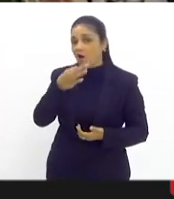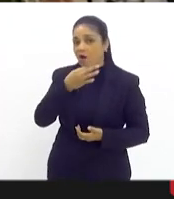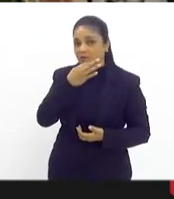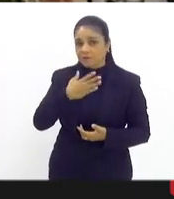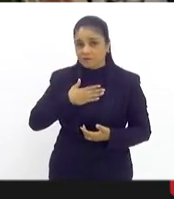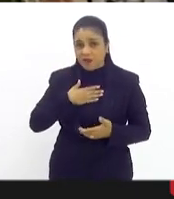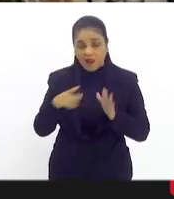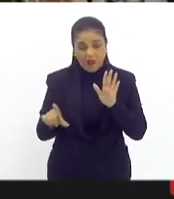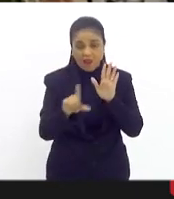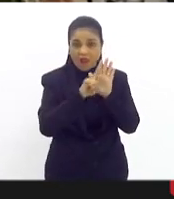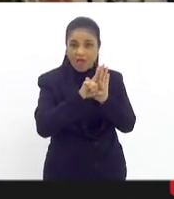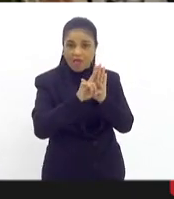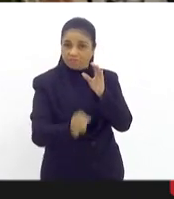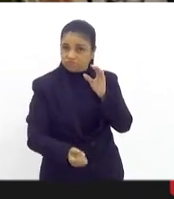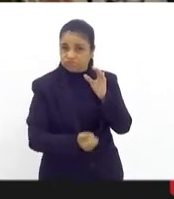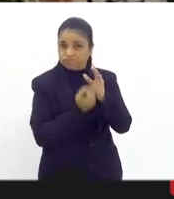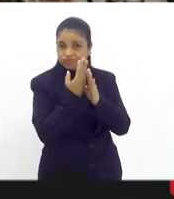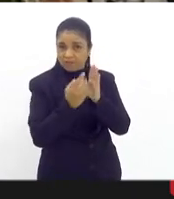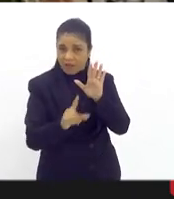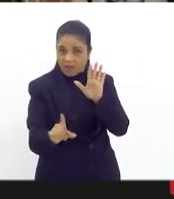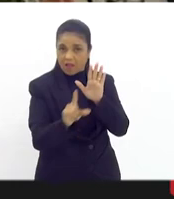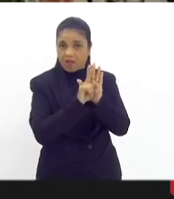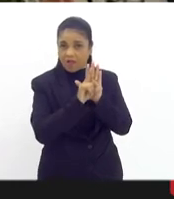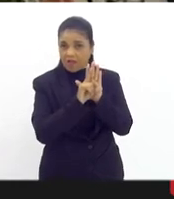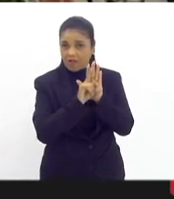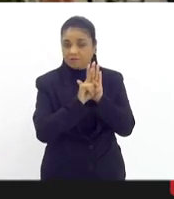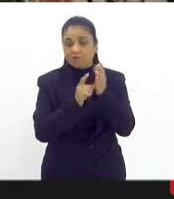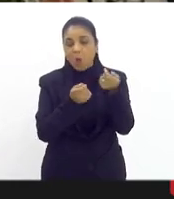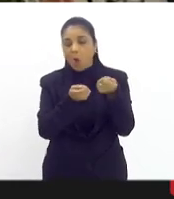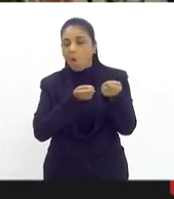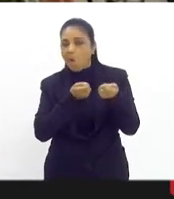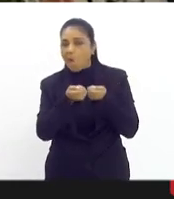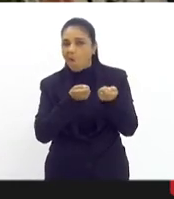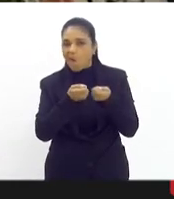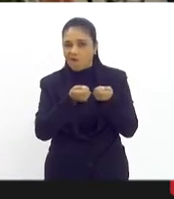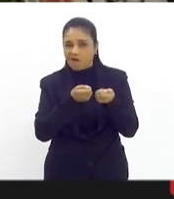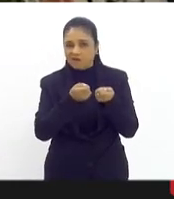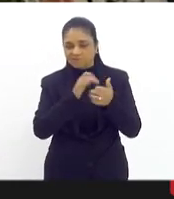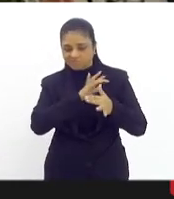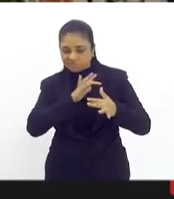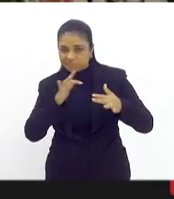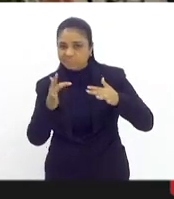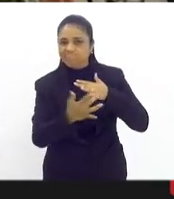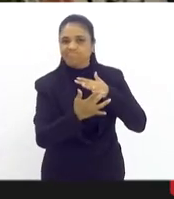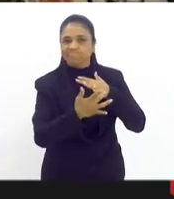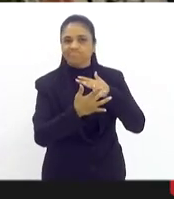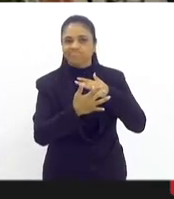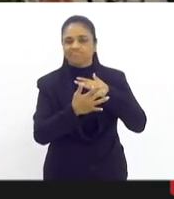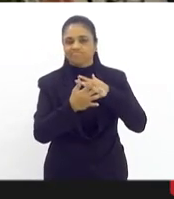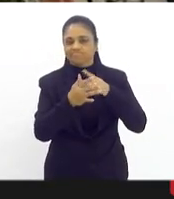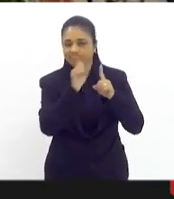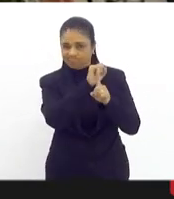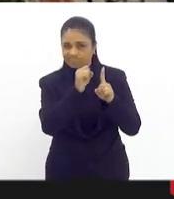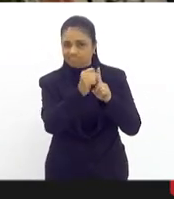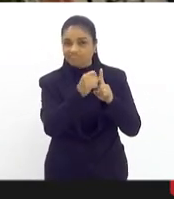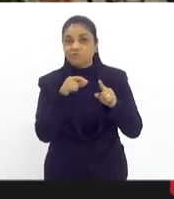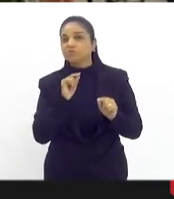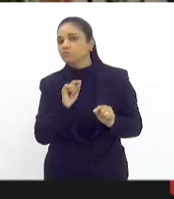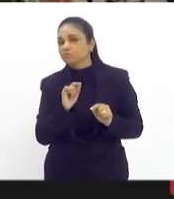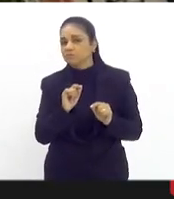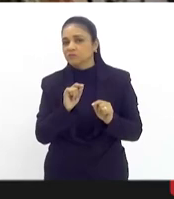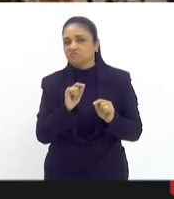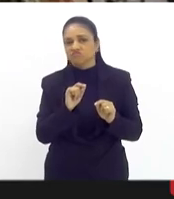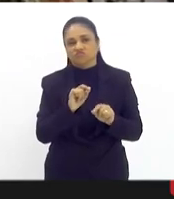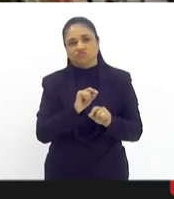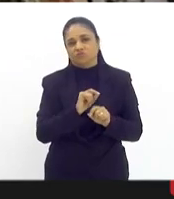determinar leis ou criar leis que controlem as mídias sociais não basta se nós não